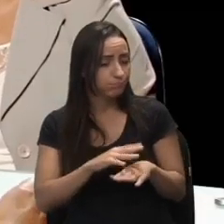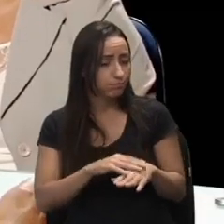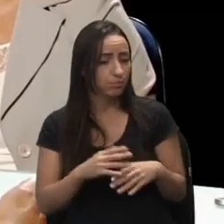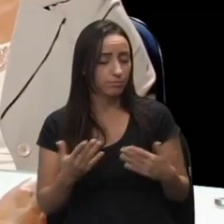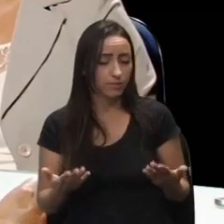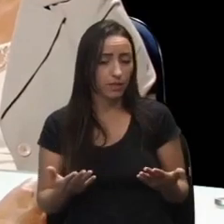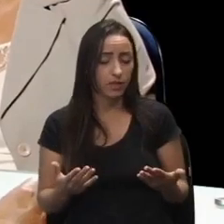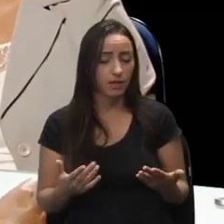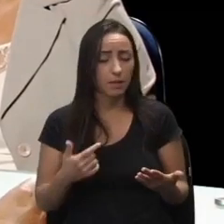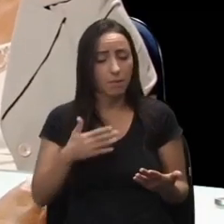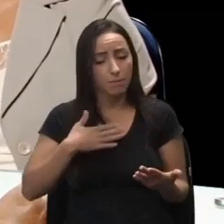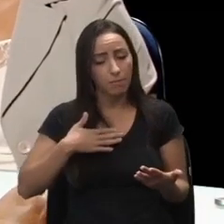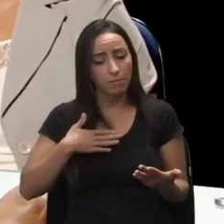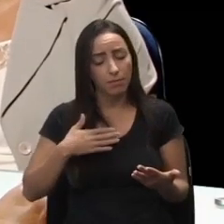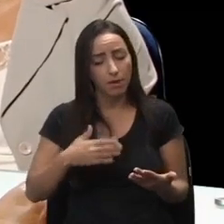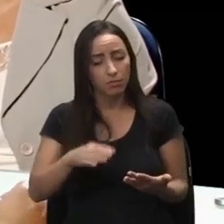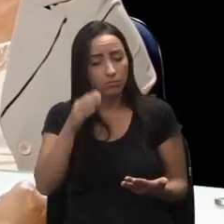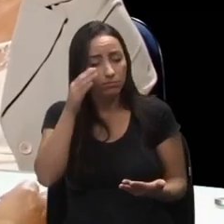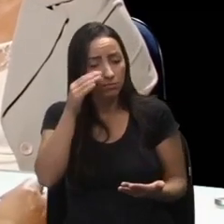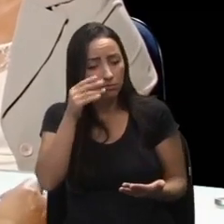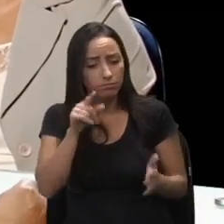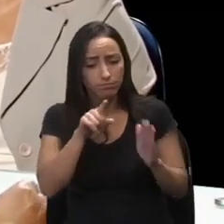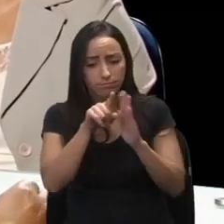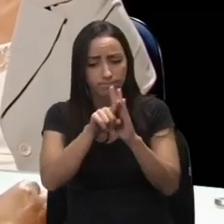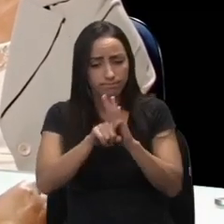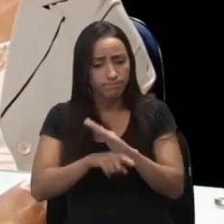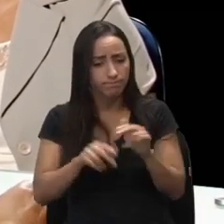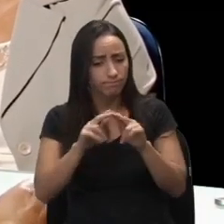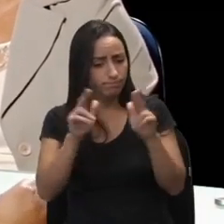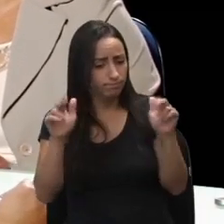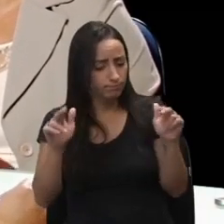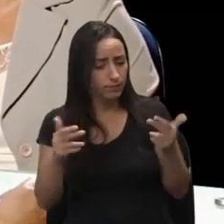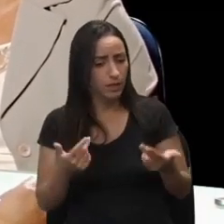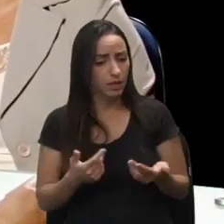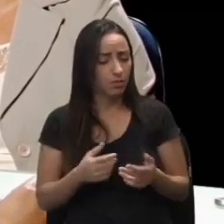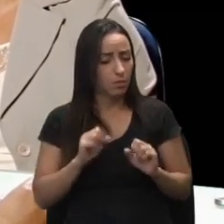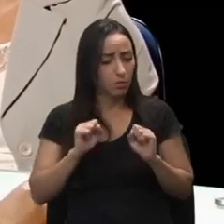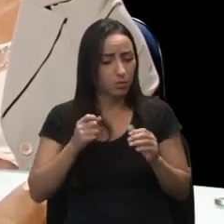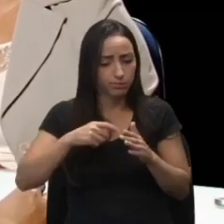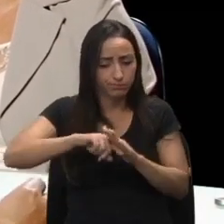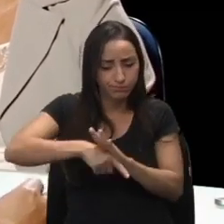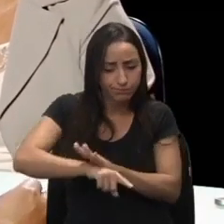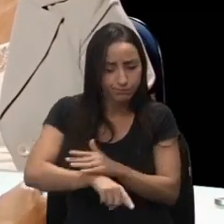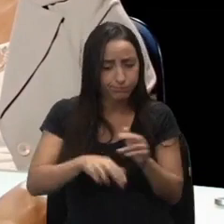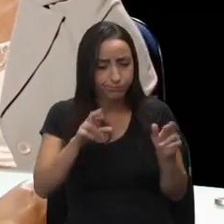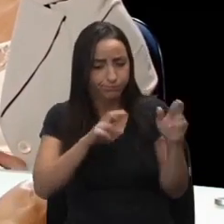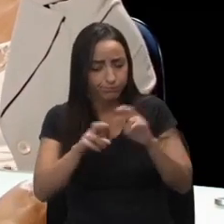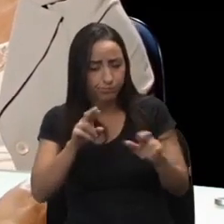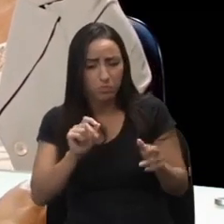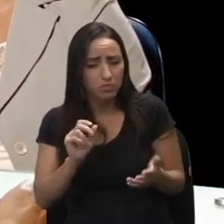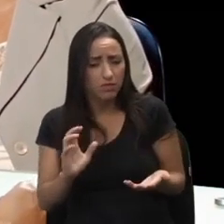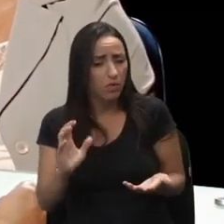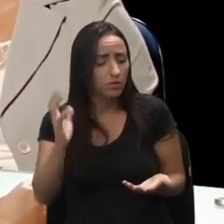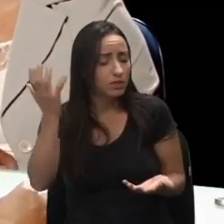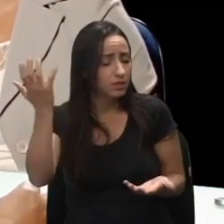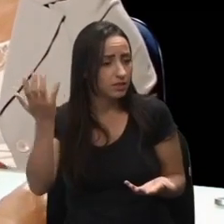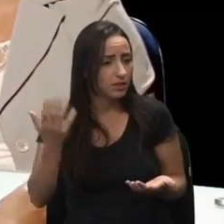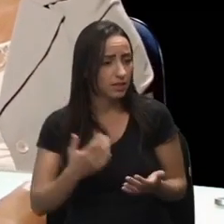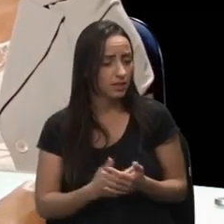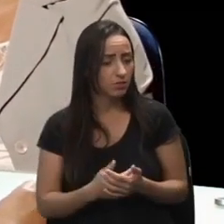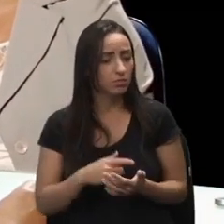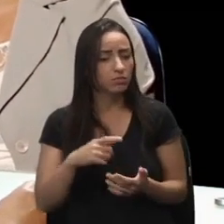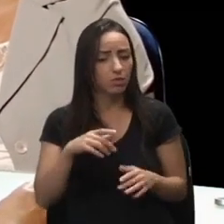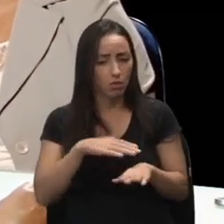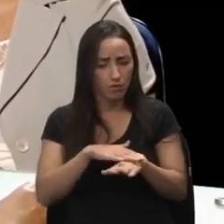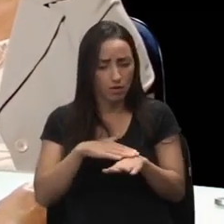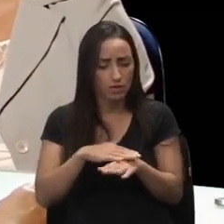Daí surgiu meu interesse em pesquisar esse tema, em a gente poder aprofundar, avaliar o que estava acontecendo. Tive algumas